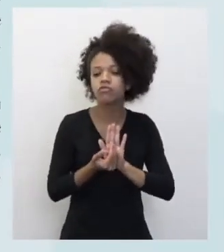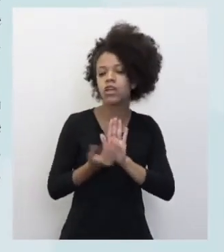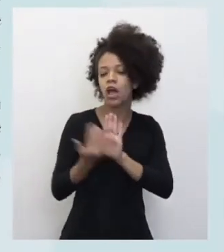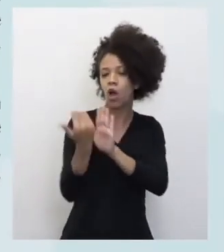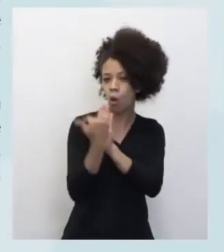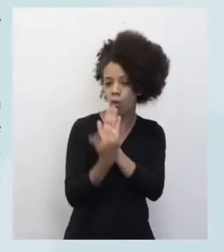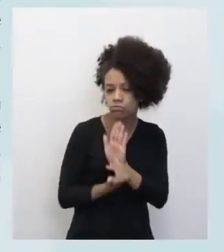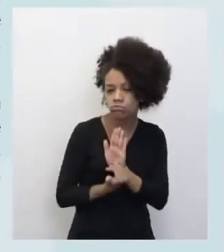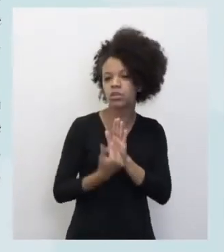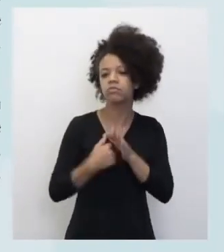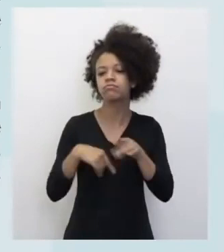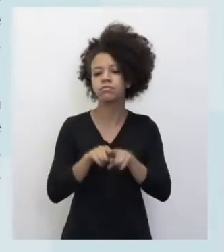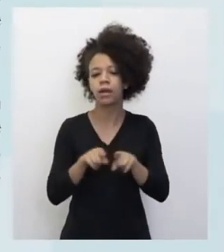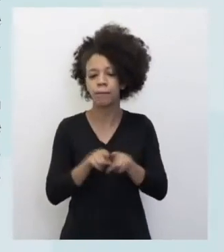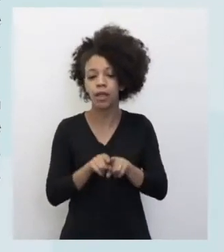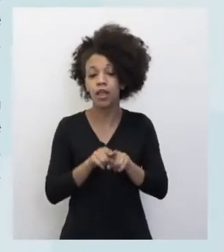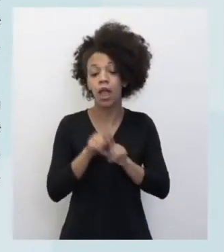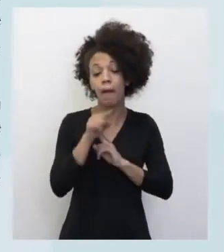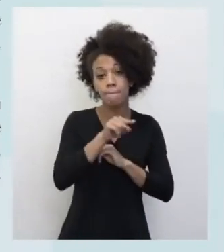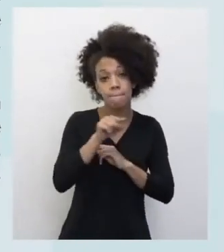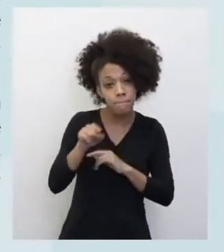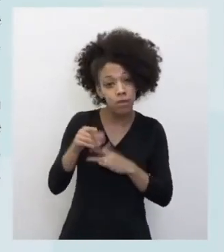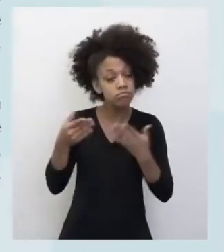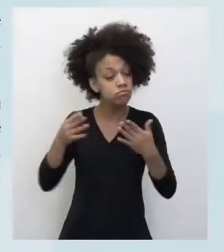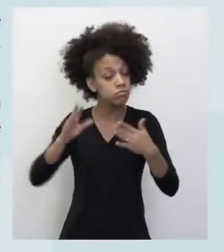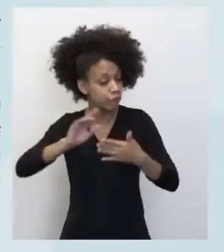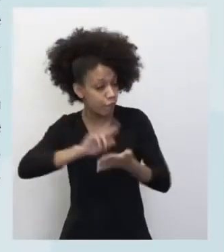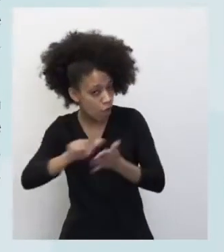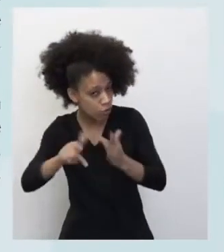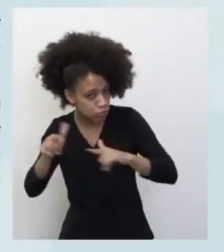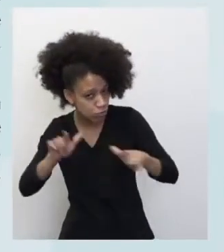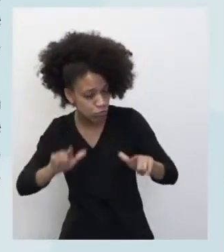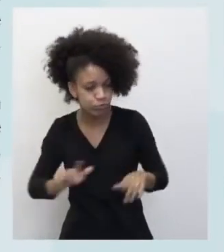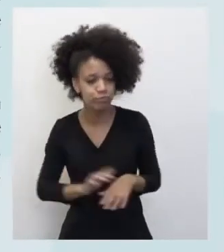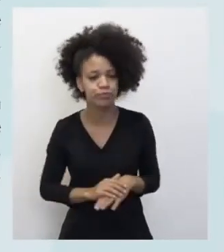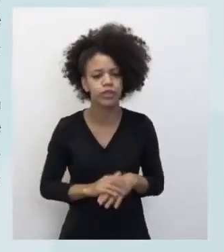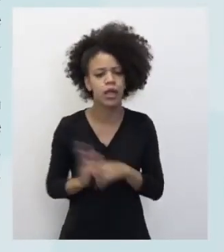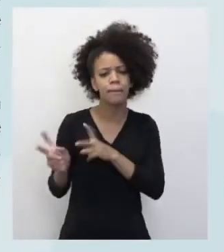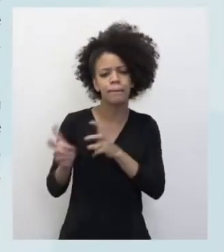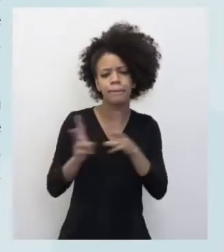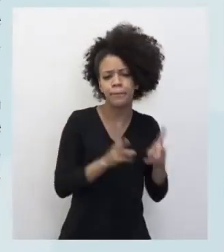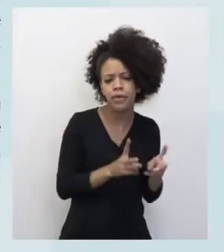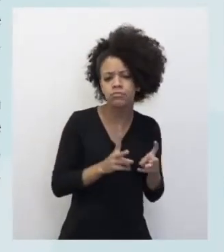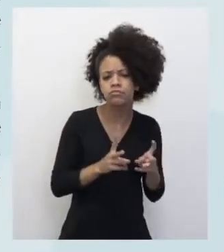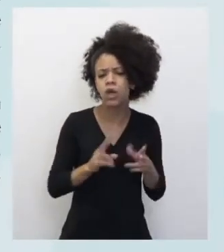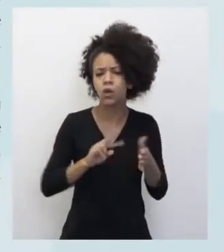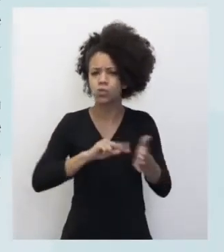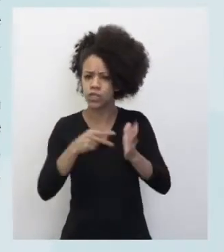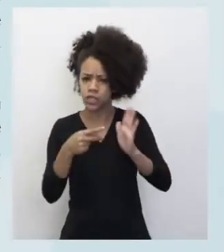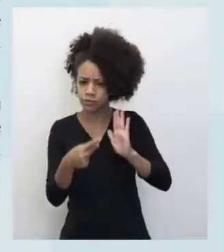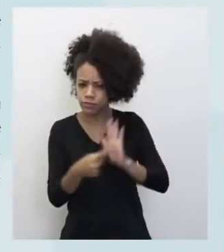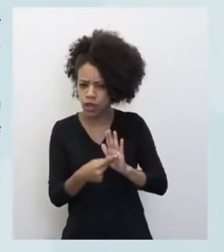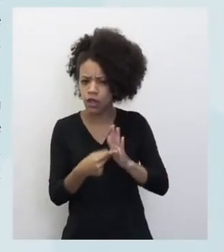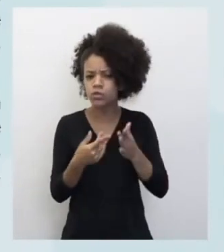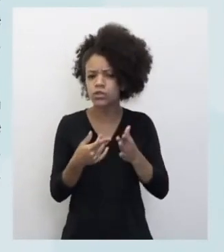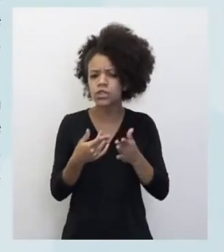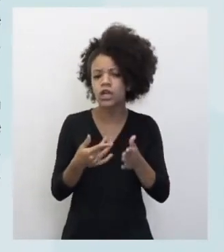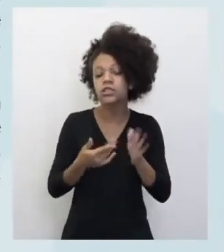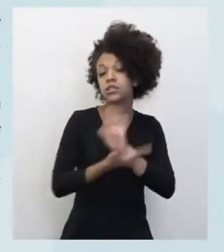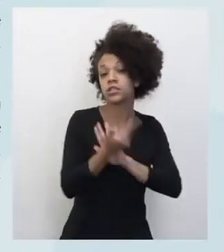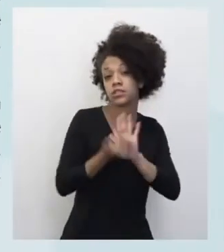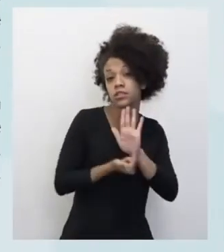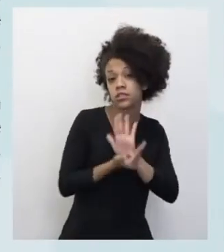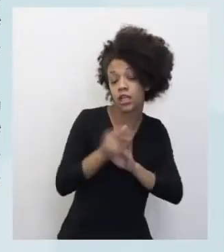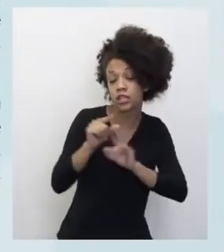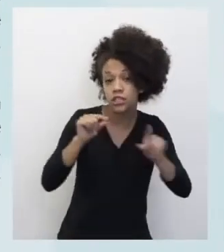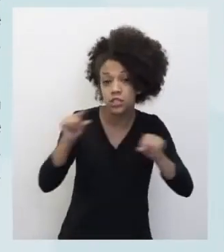recursos iconográficos, pontuação, entre outros. E a de suporte, identificar os efeitos de sentido devidos à escolha